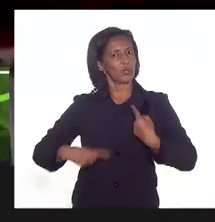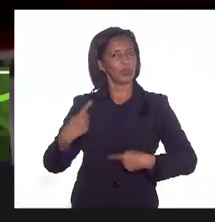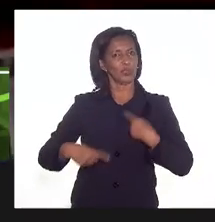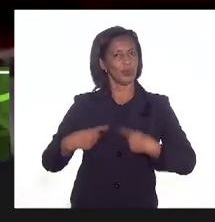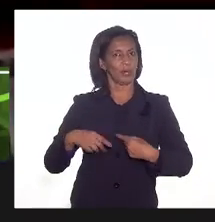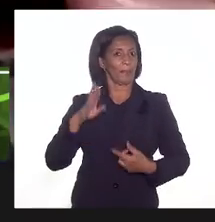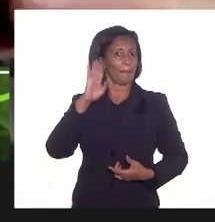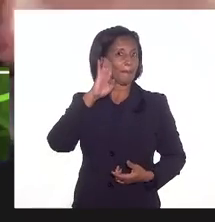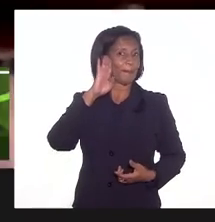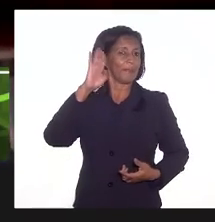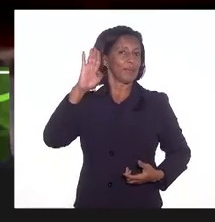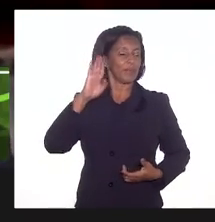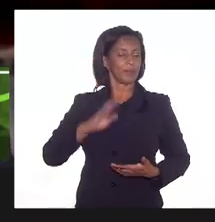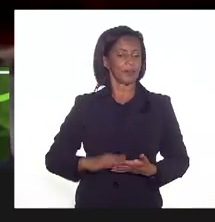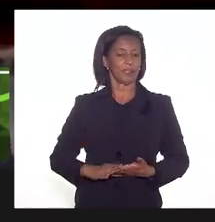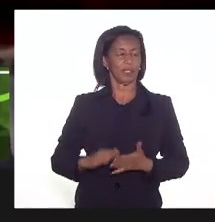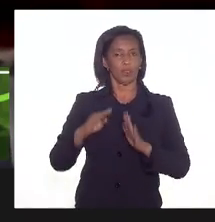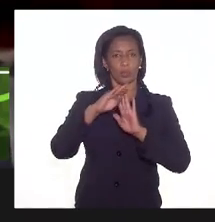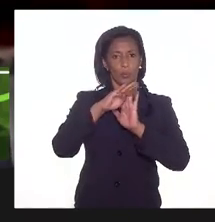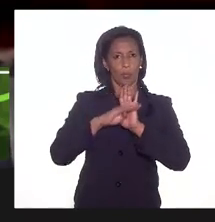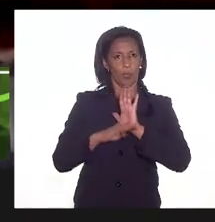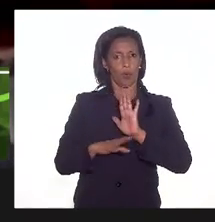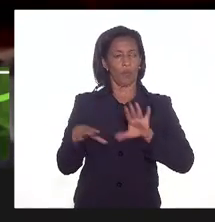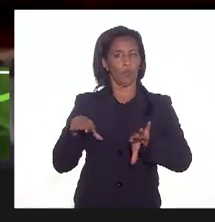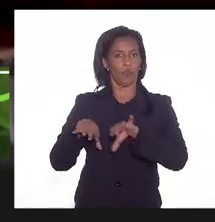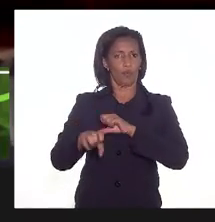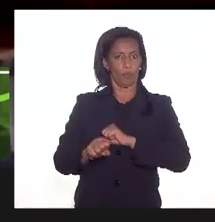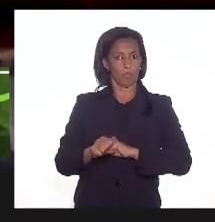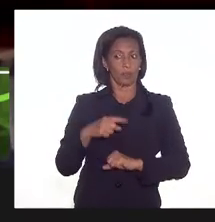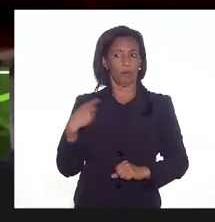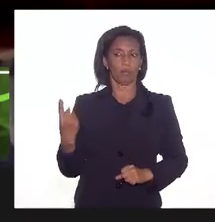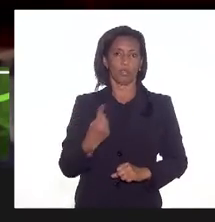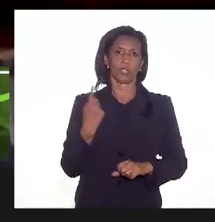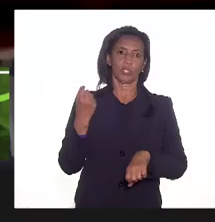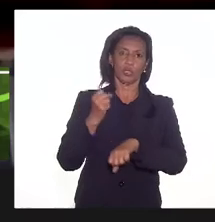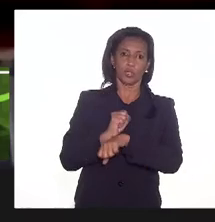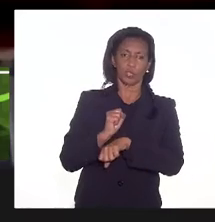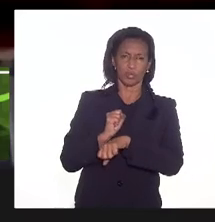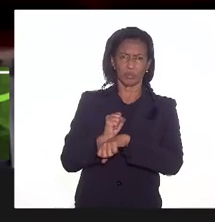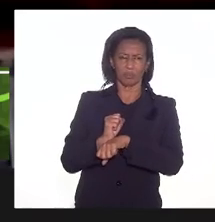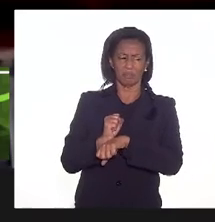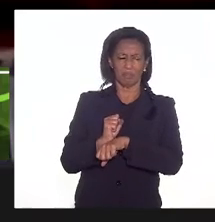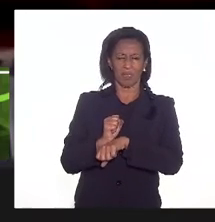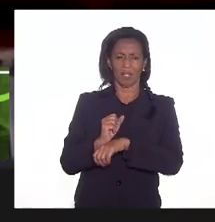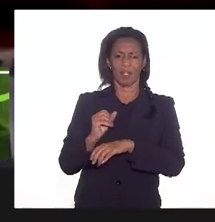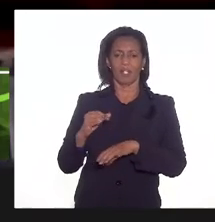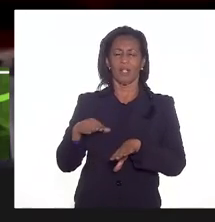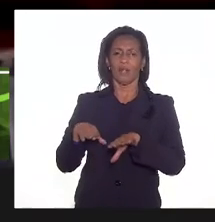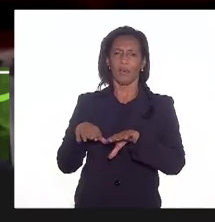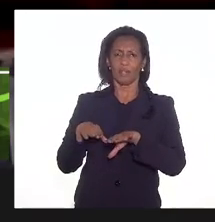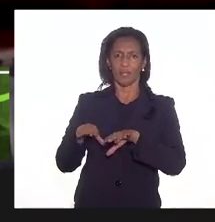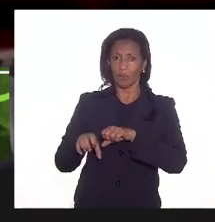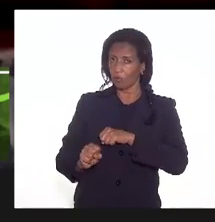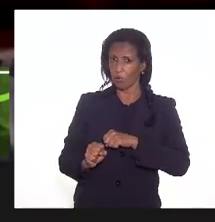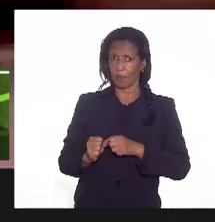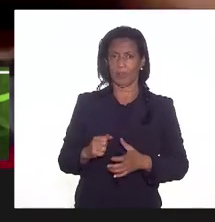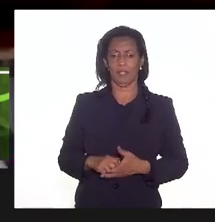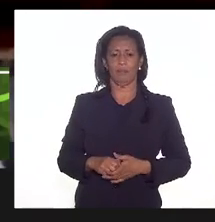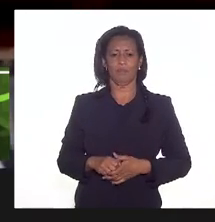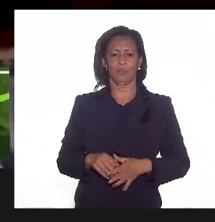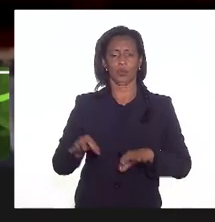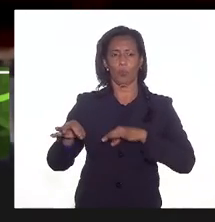das prioridades do programa de formação que a gente espera que vá além da formação para projetos e que